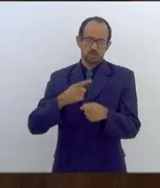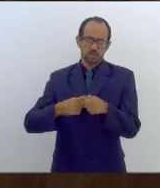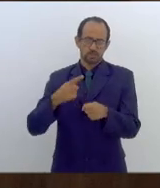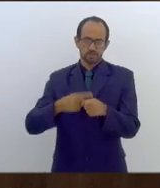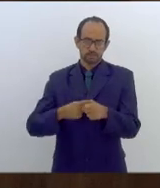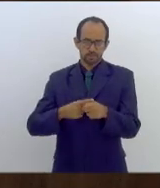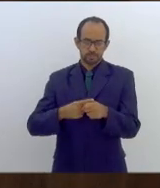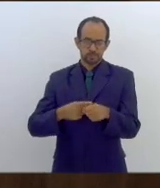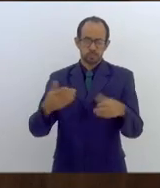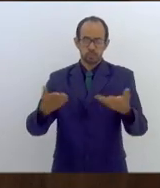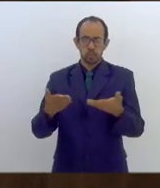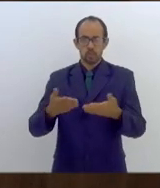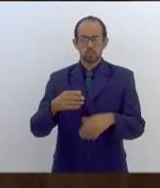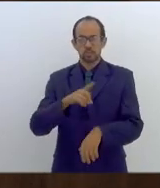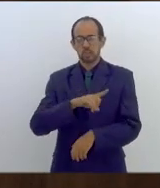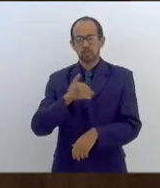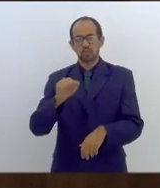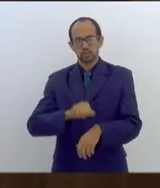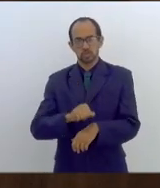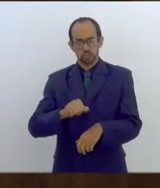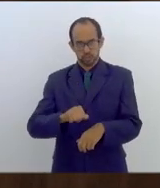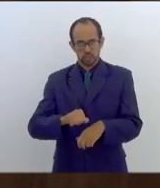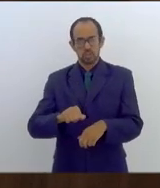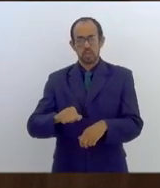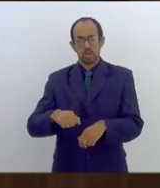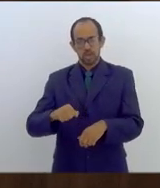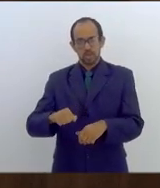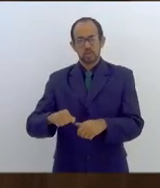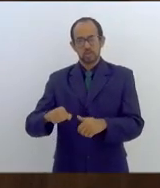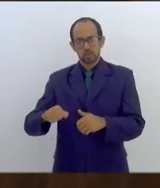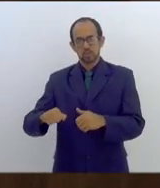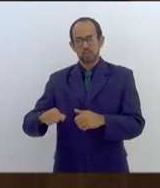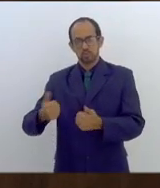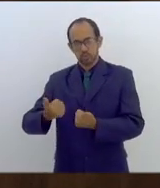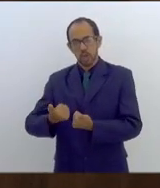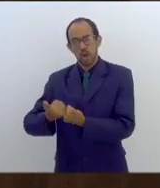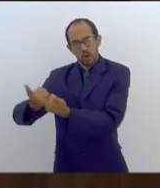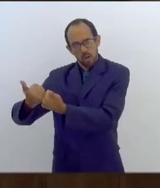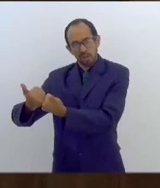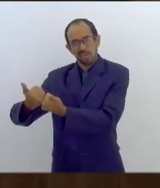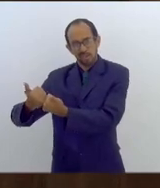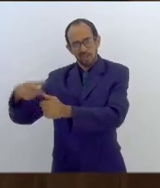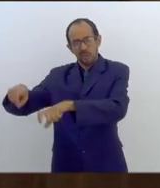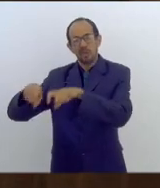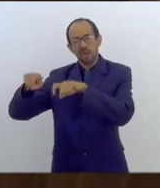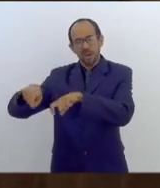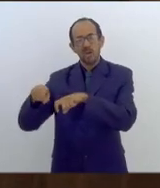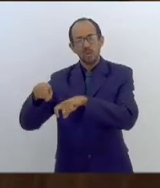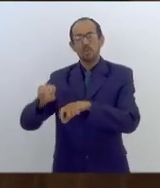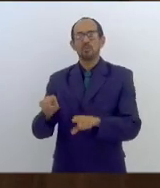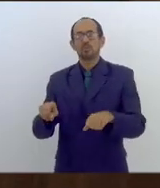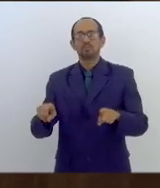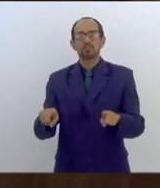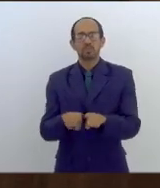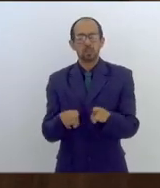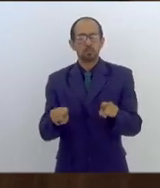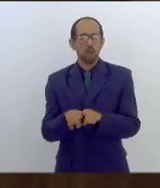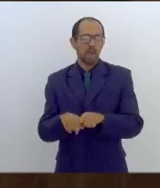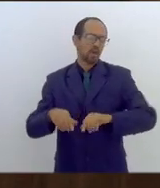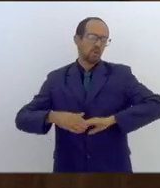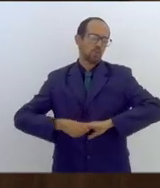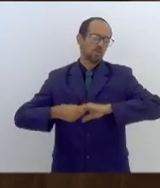Dia do Extensionista Rural, saudar os nossos servidores e servidoras da Emater e saudar essa expressiva